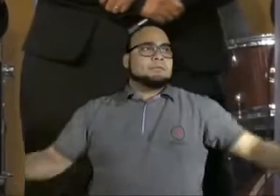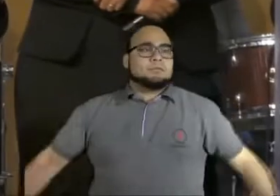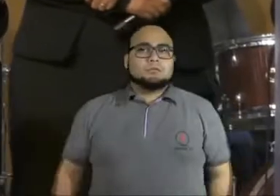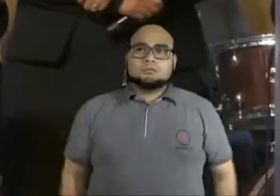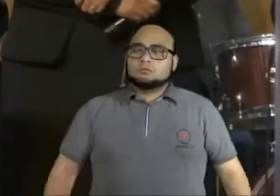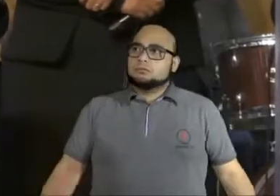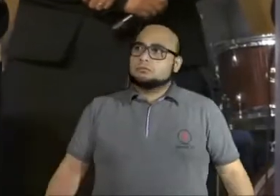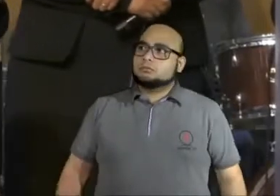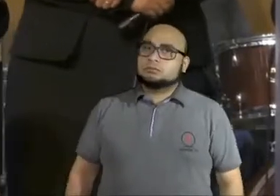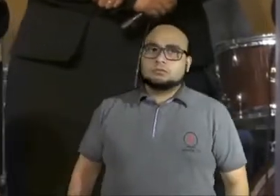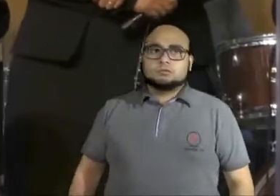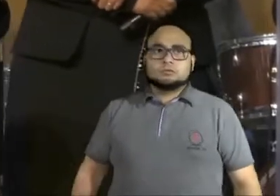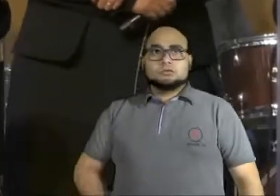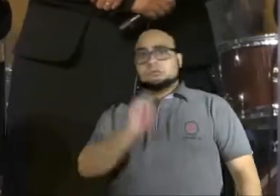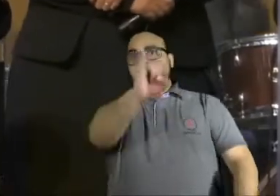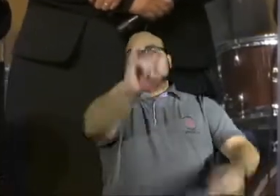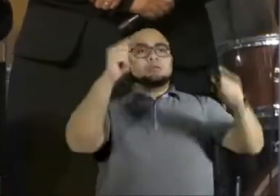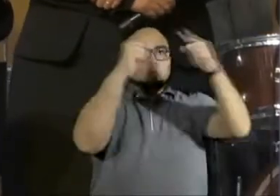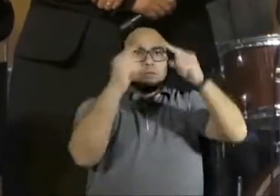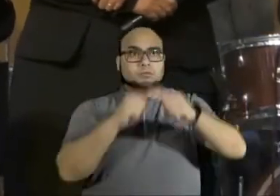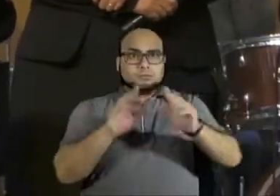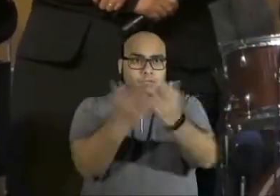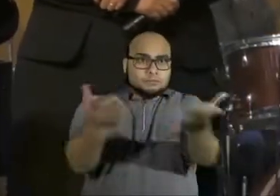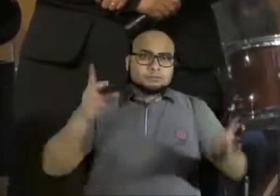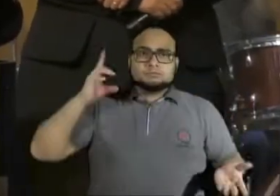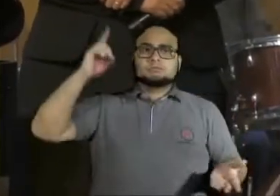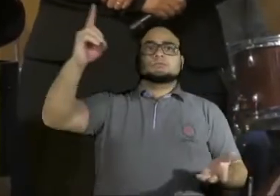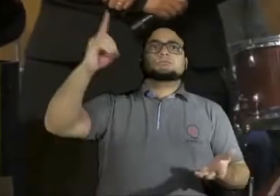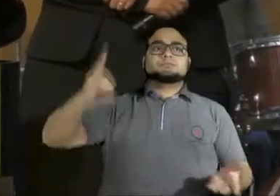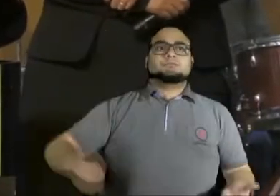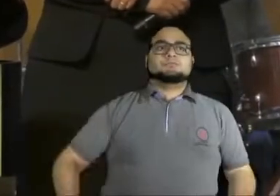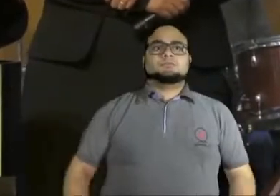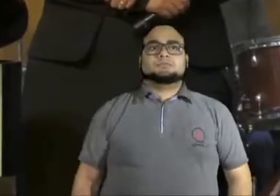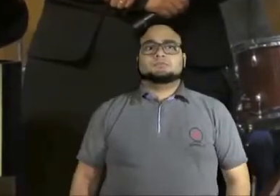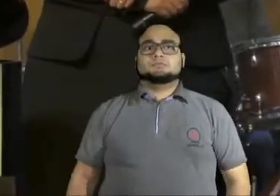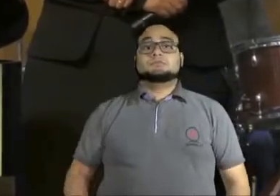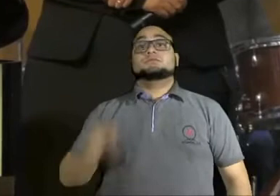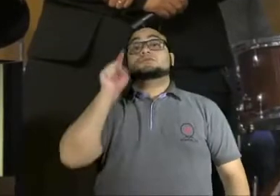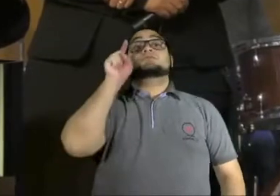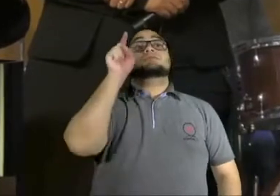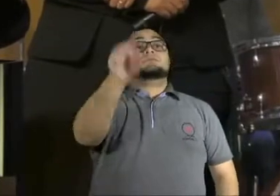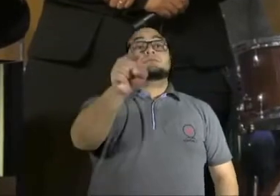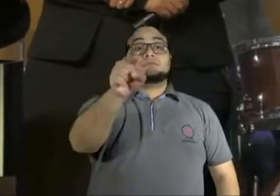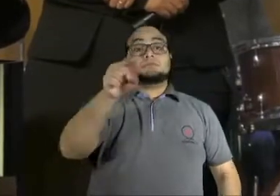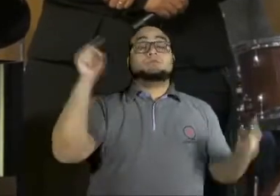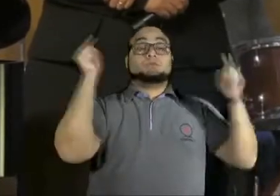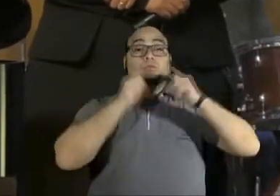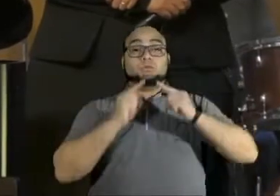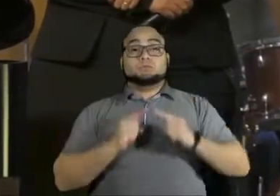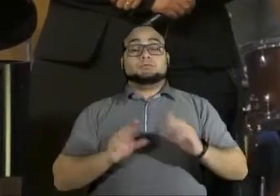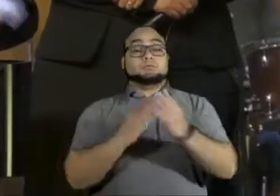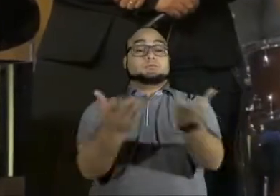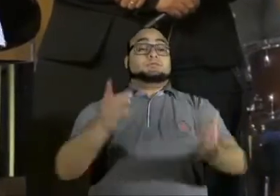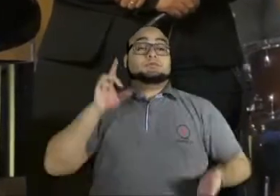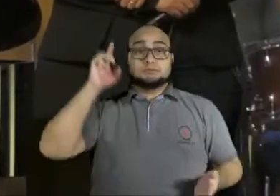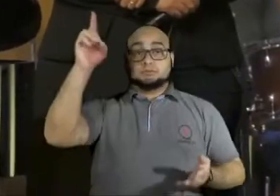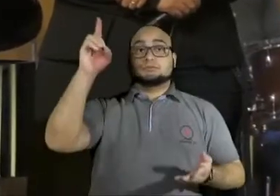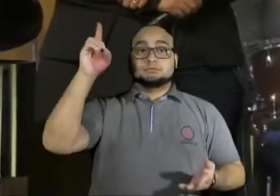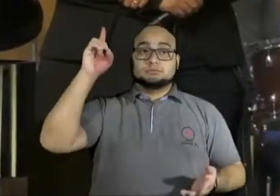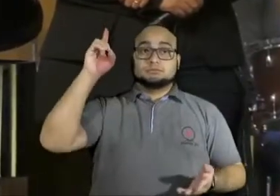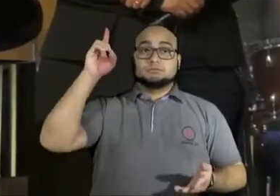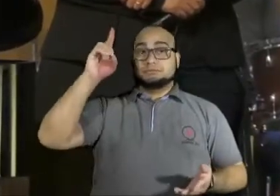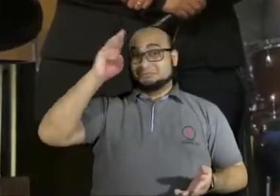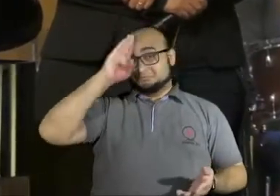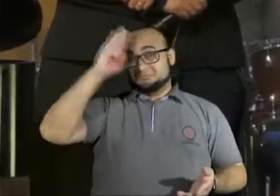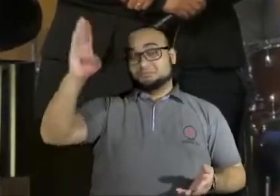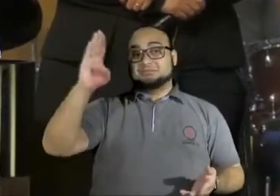a palavra, se na segunda vez tu cumpriste a palavra, esse é o maior auge.